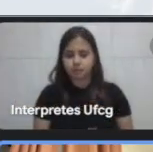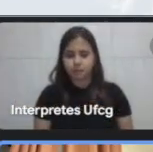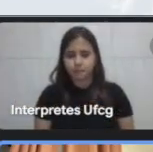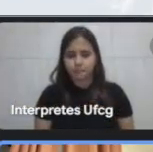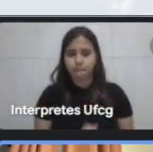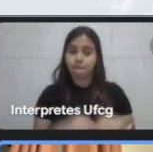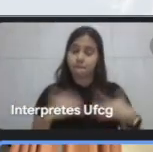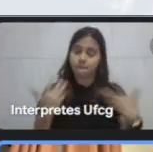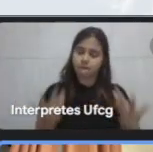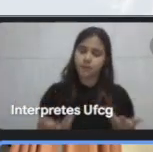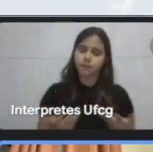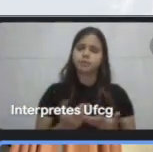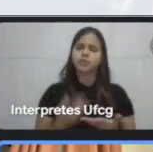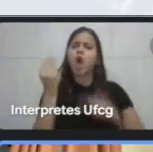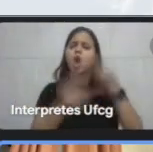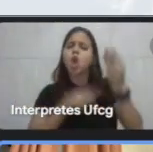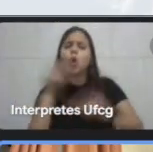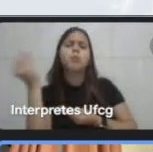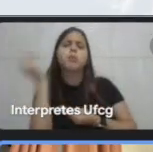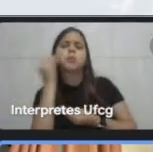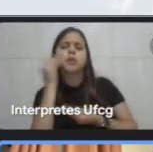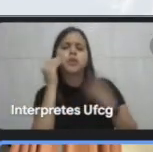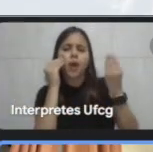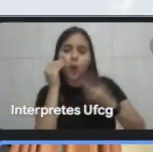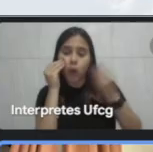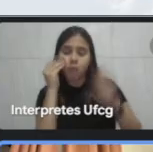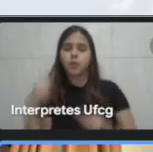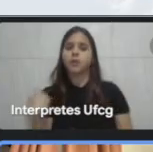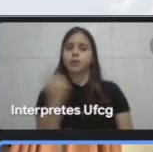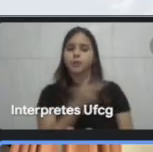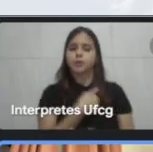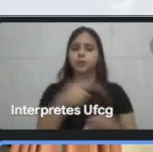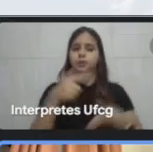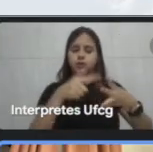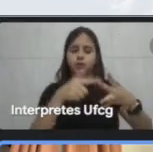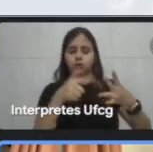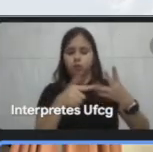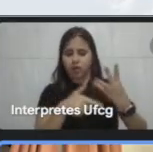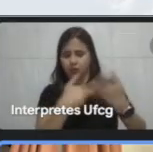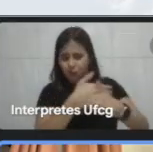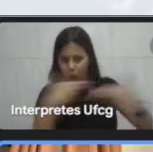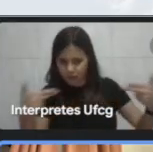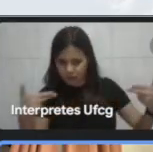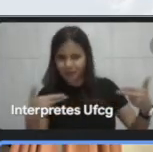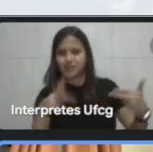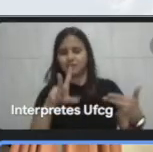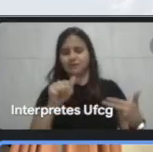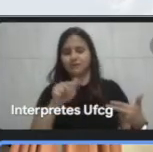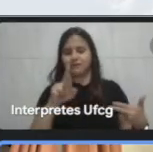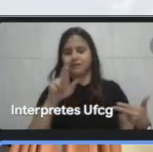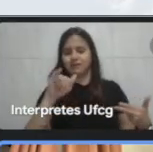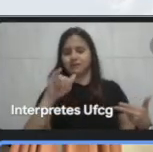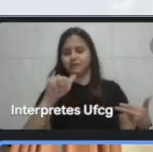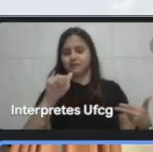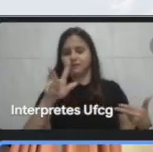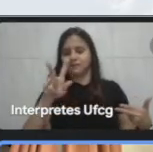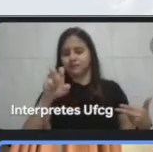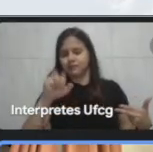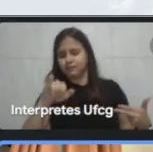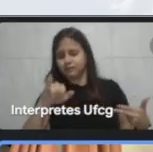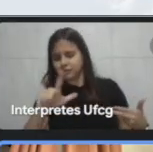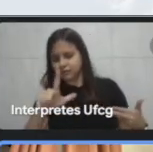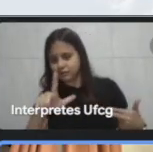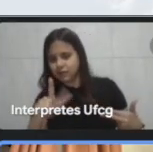Então, para isso, o que é que aconteceu? A gente basicamente tem aí as 4 variáveis, que não sei se está dando para